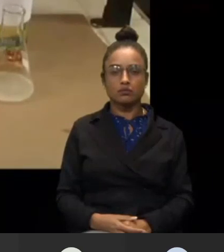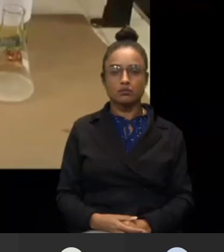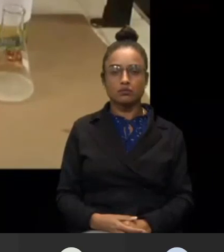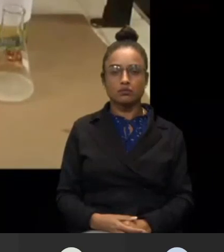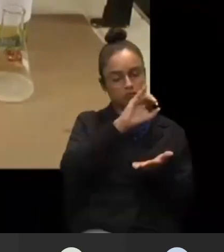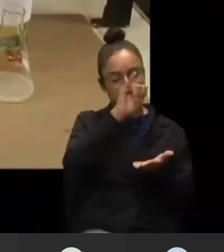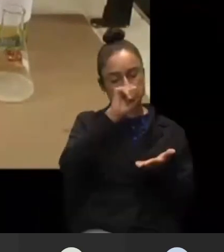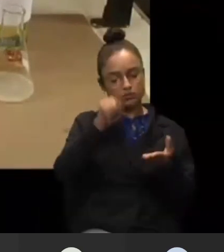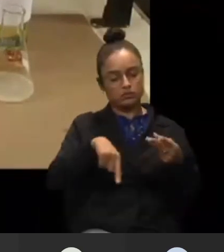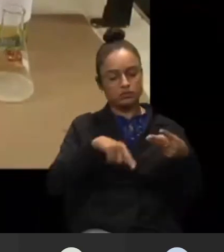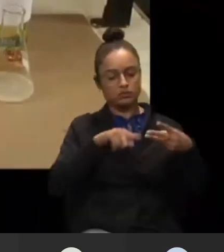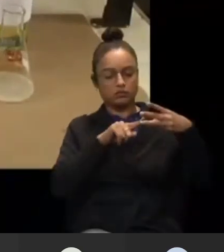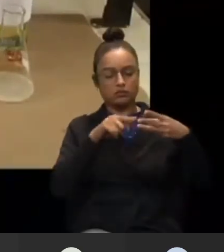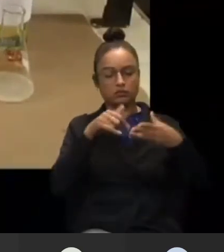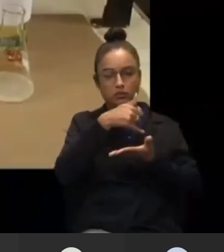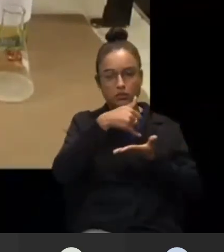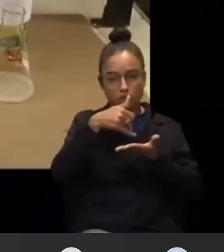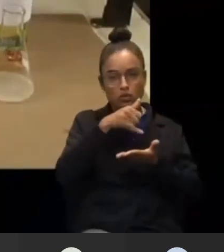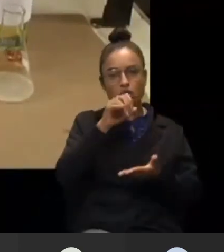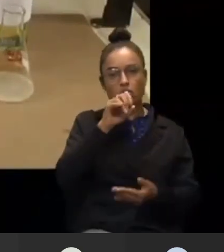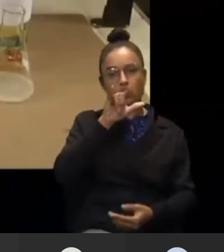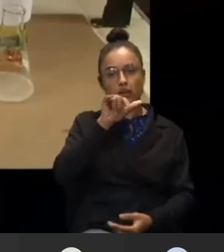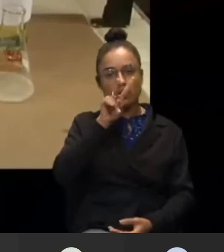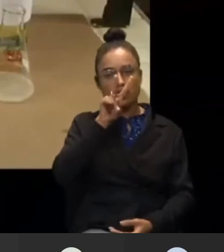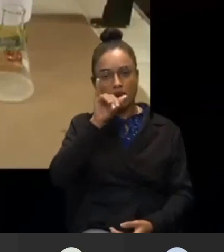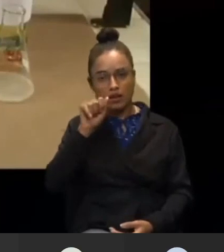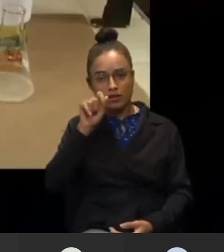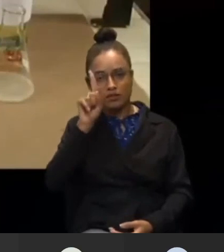Óleo de soja, óleo de oliva,